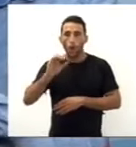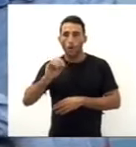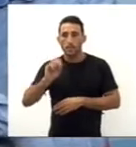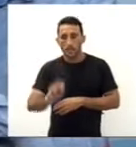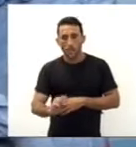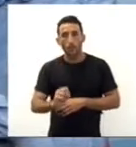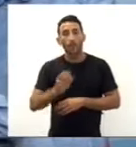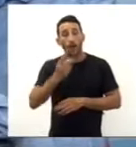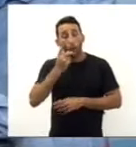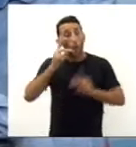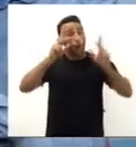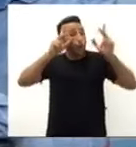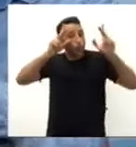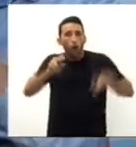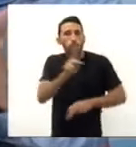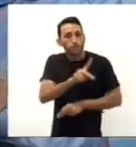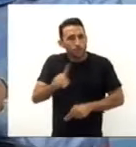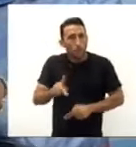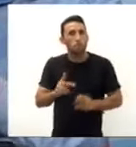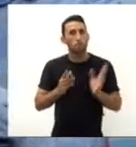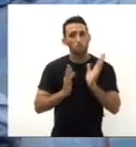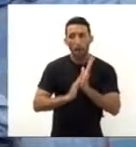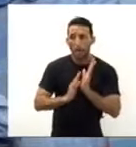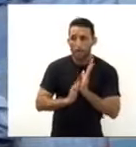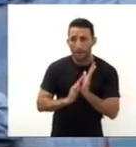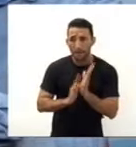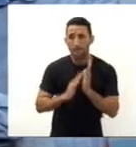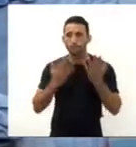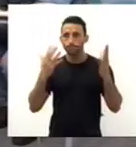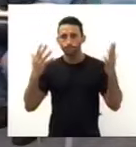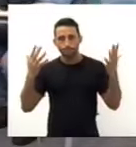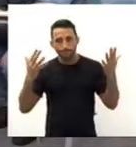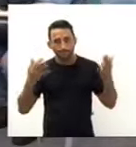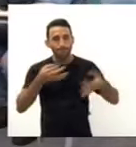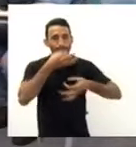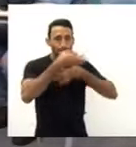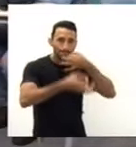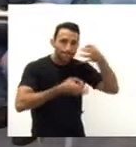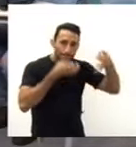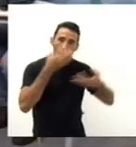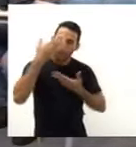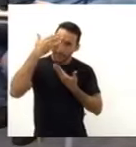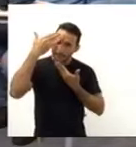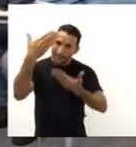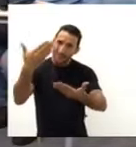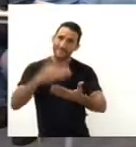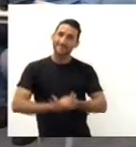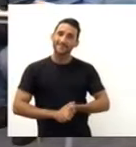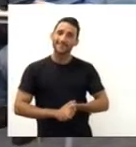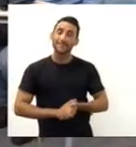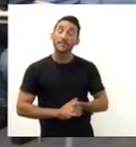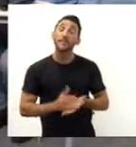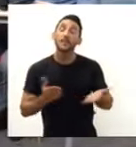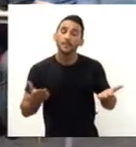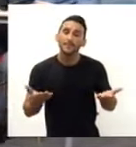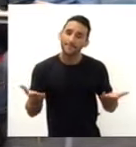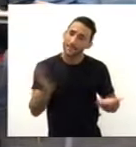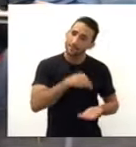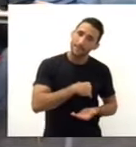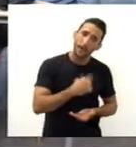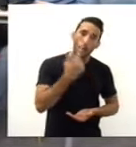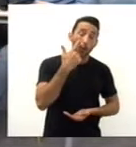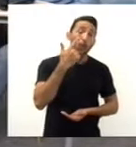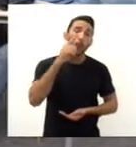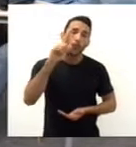cateto oposto dividido pela hipotenusa. Parabéns pela participação, é isso mesmo. É isso mesmo, Obrigado. muito bom. Agora vamos ver. Eu expliquei